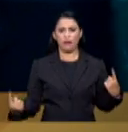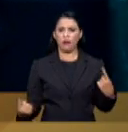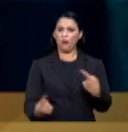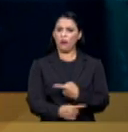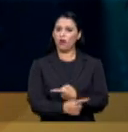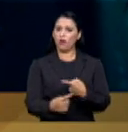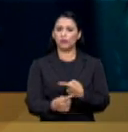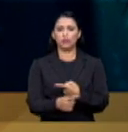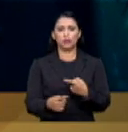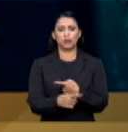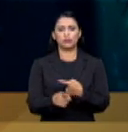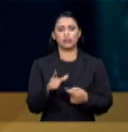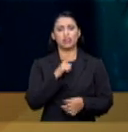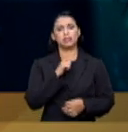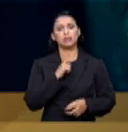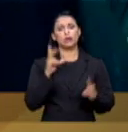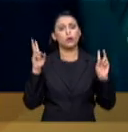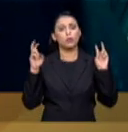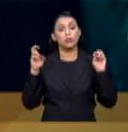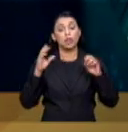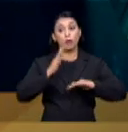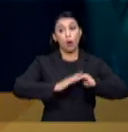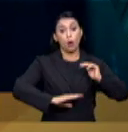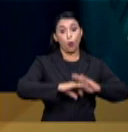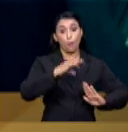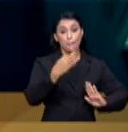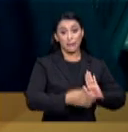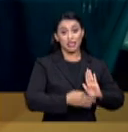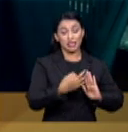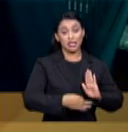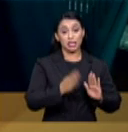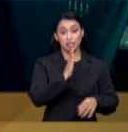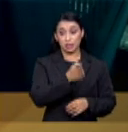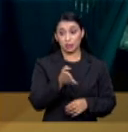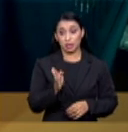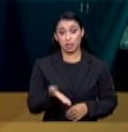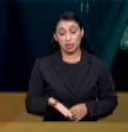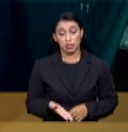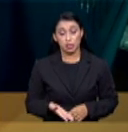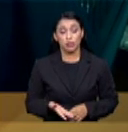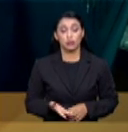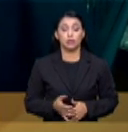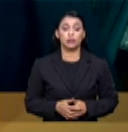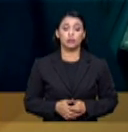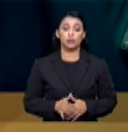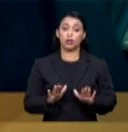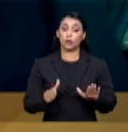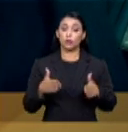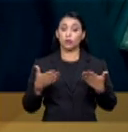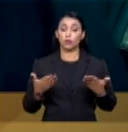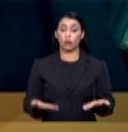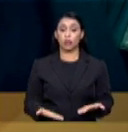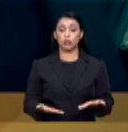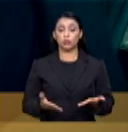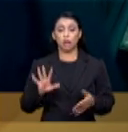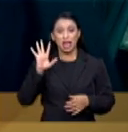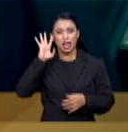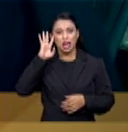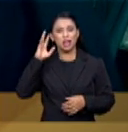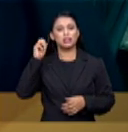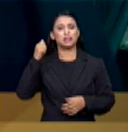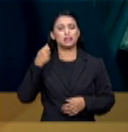controvérsia a envolver competência para rescisória, quando a decisão